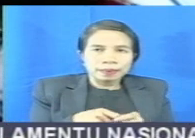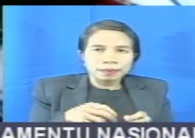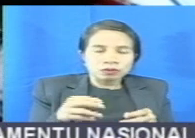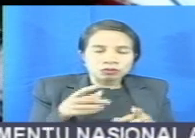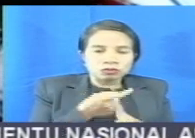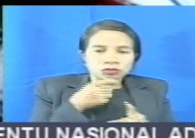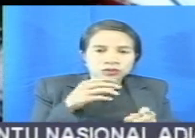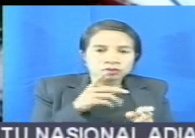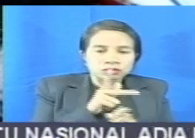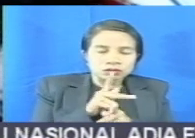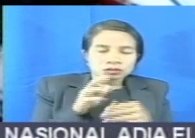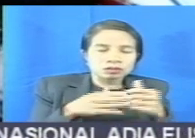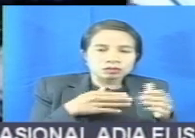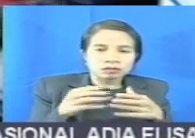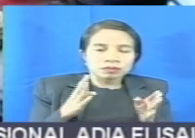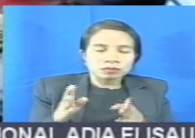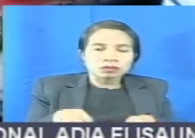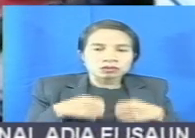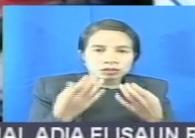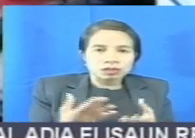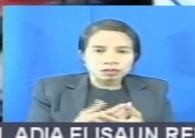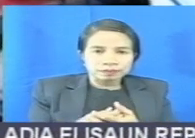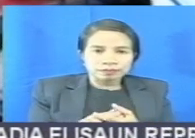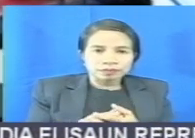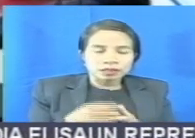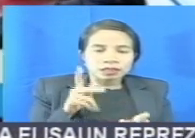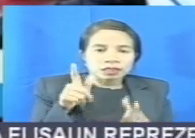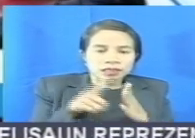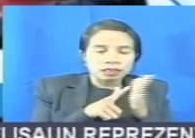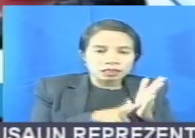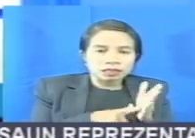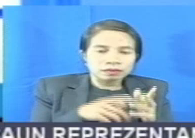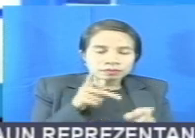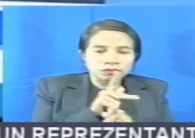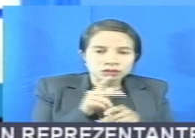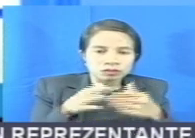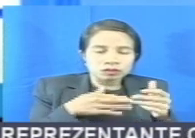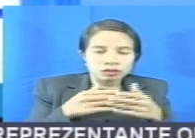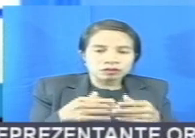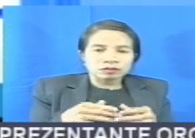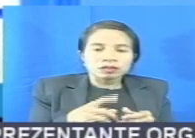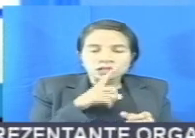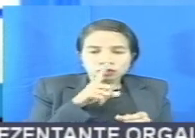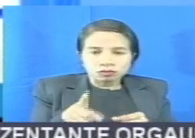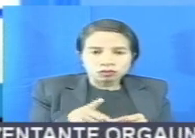a preparação hoje de noite. Sim, o lei de proteção civil, base fundamental e principal,